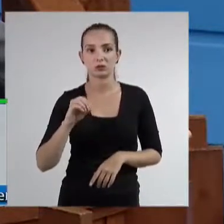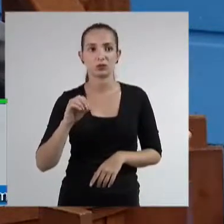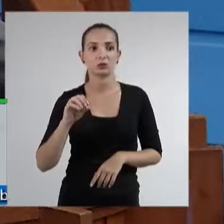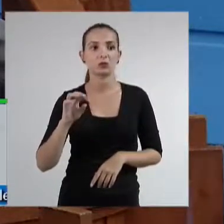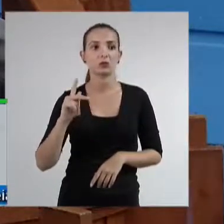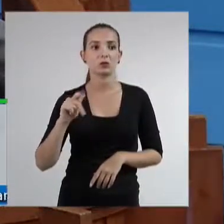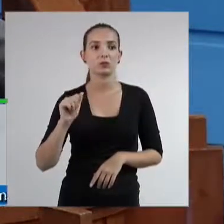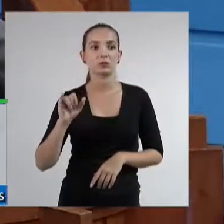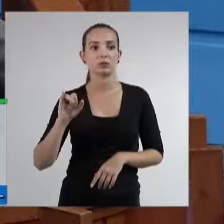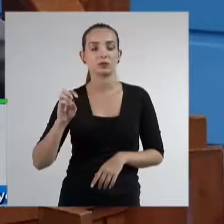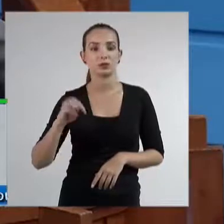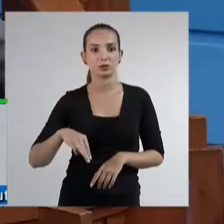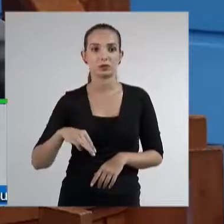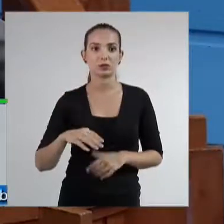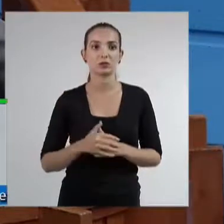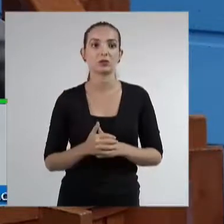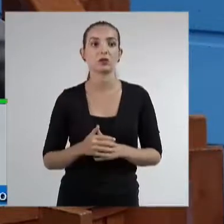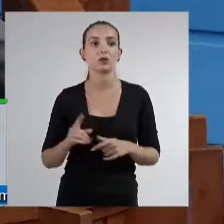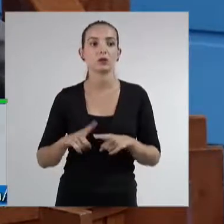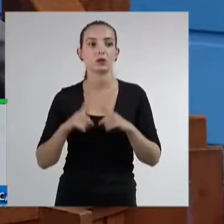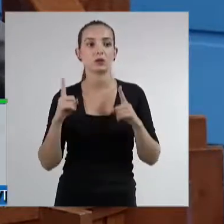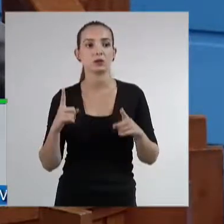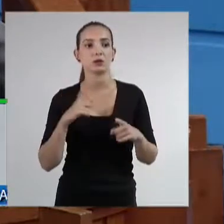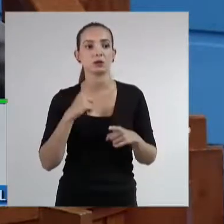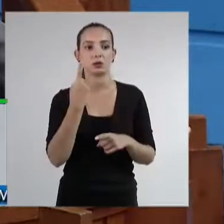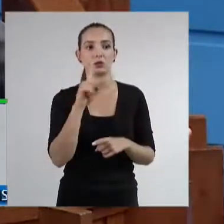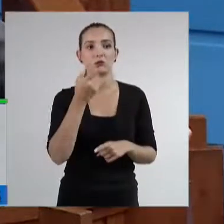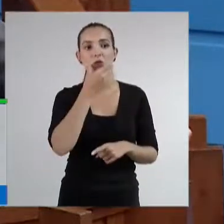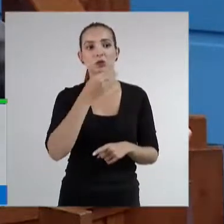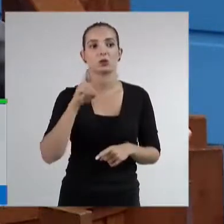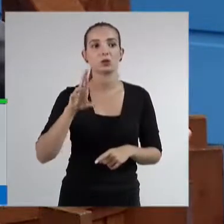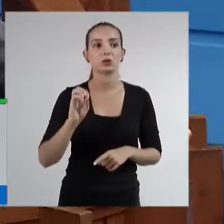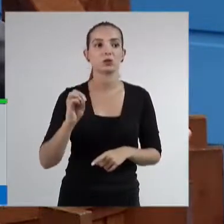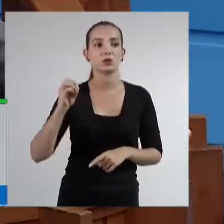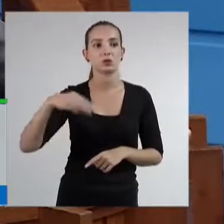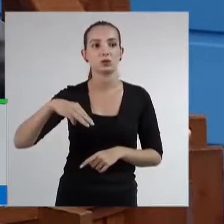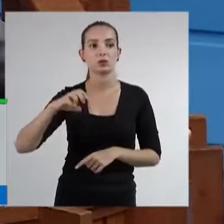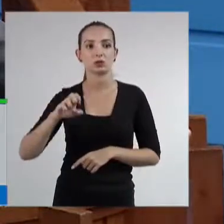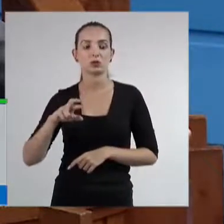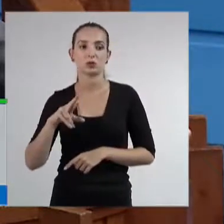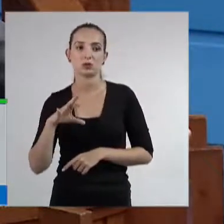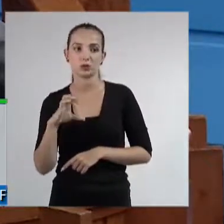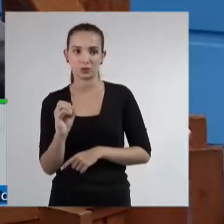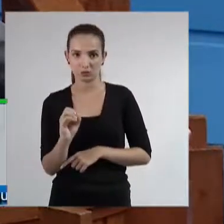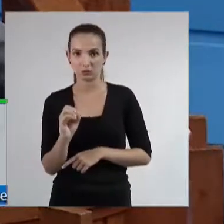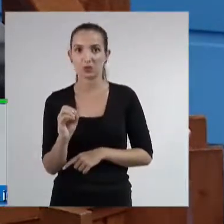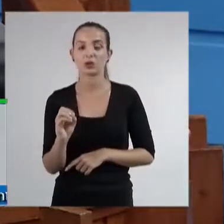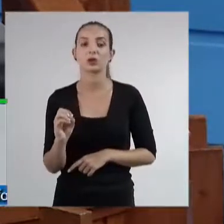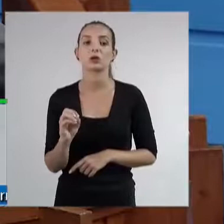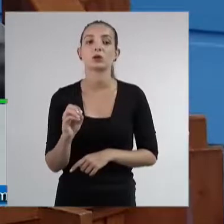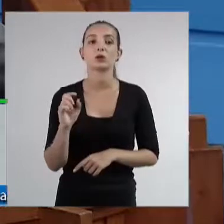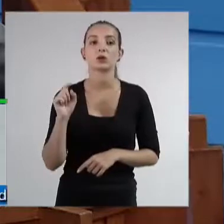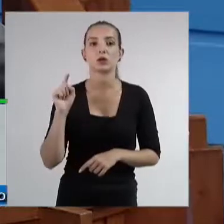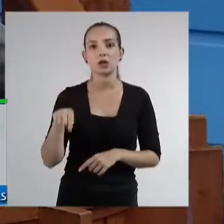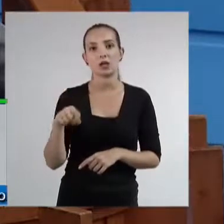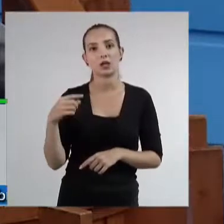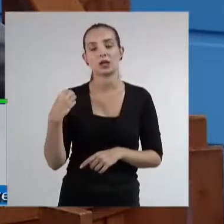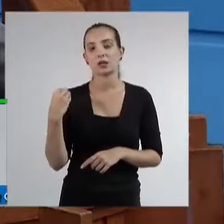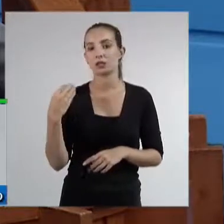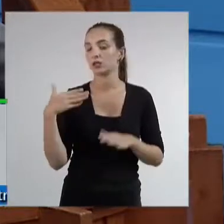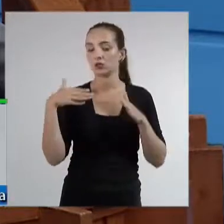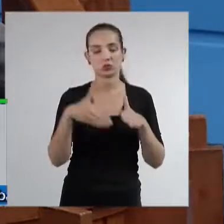45 minutos do segundo tempo, um tal de Romero Jucá, que graças a Deus agora não faz mais parte da política